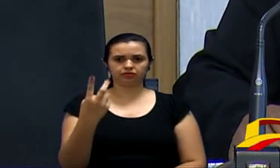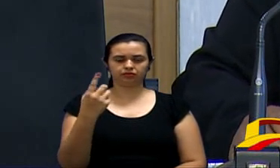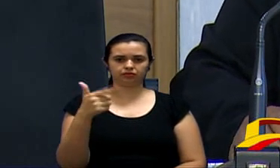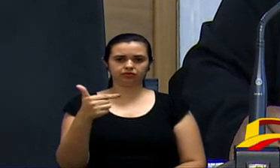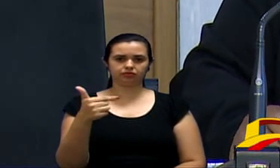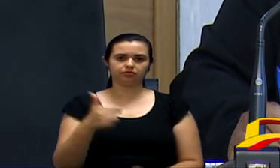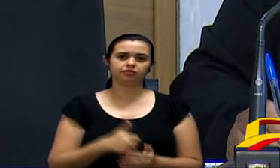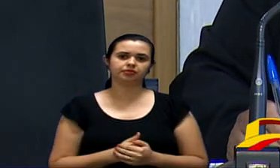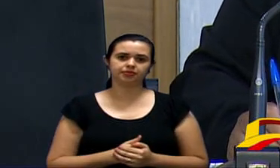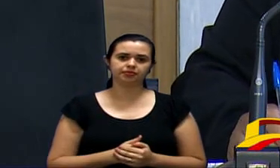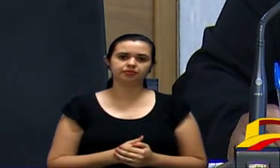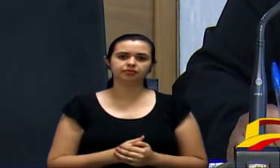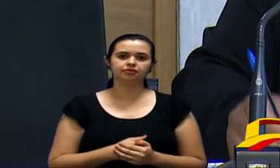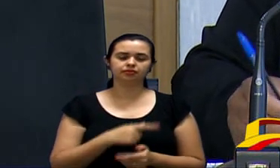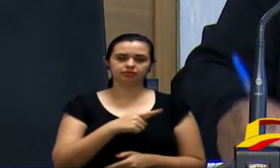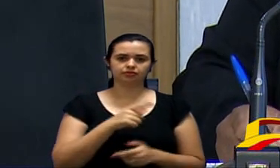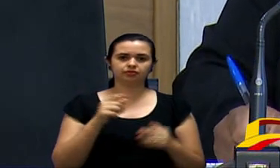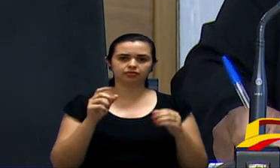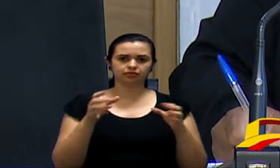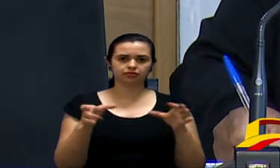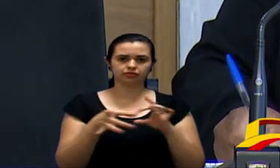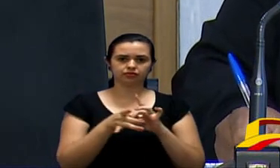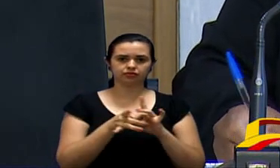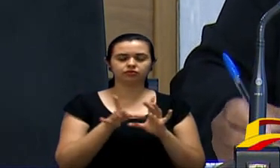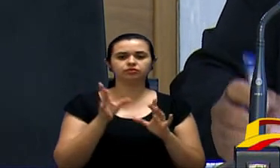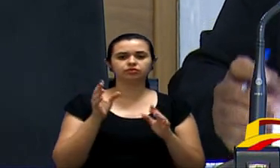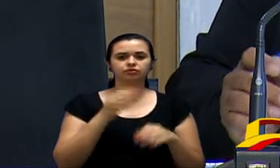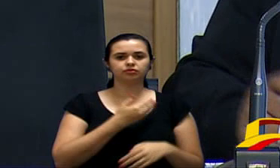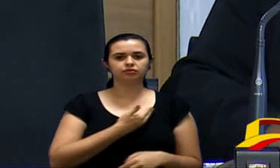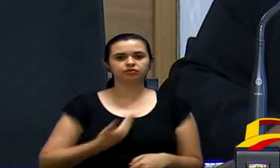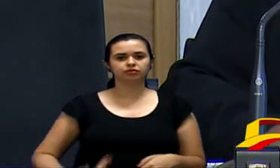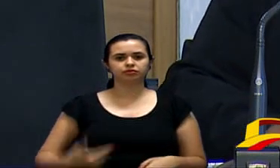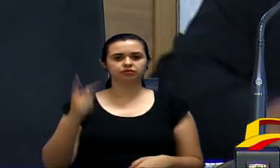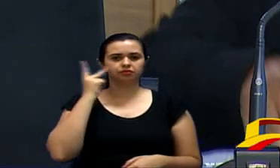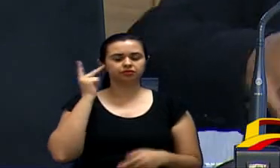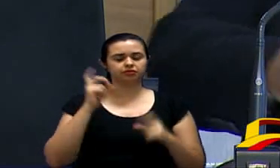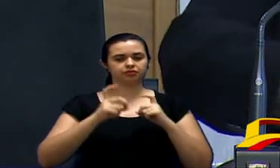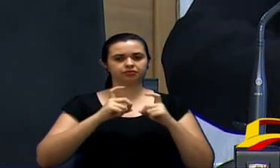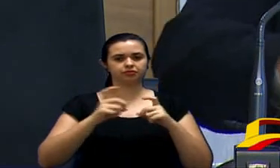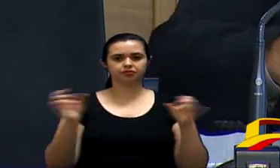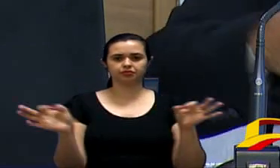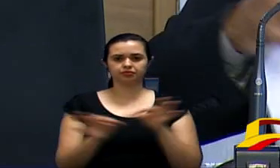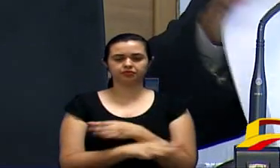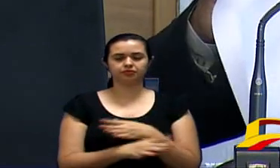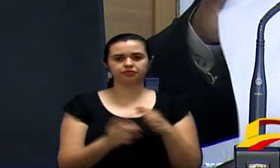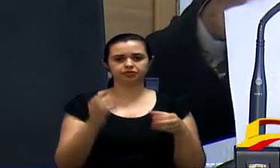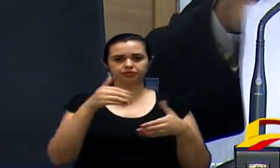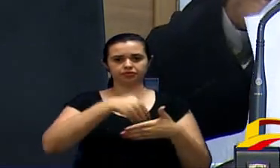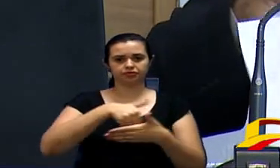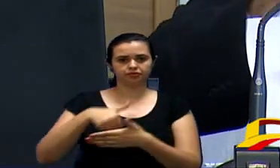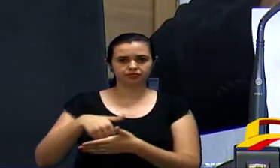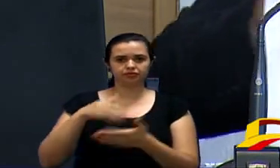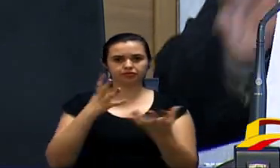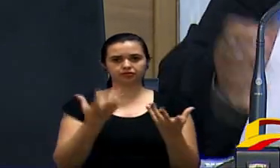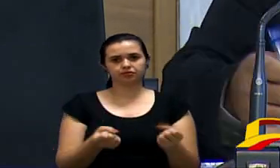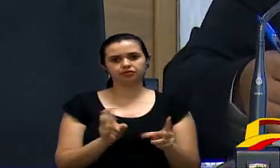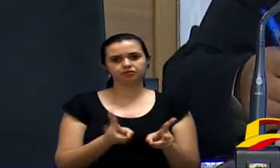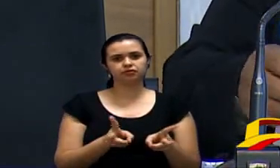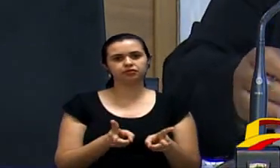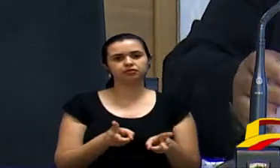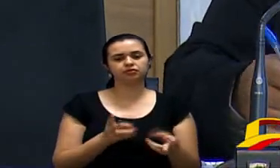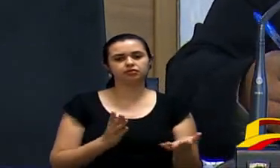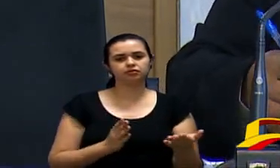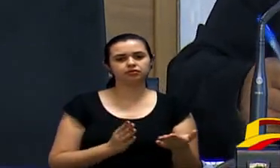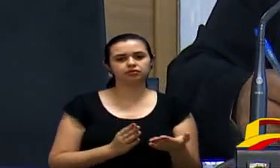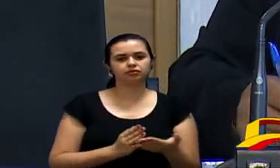autoriza o município sobre o convênio com o Estado de São Paulo. Eu coloco em discussão, é encerrada a discussão, eu coloco em votação. Os vereadores concordam, permaneçam como